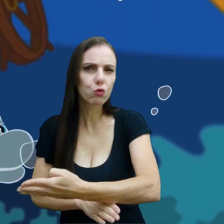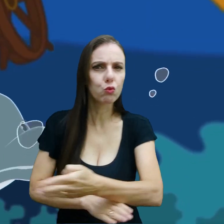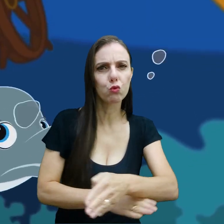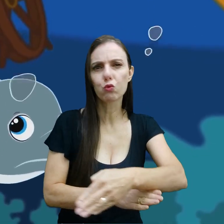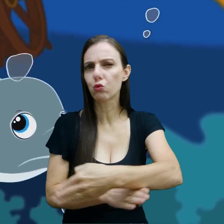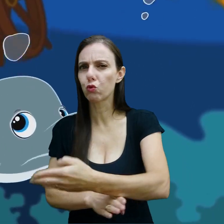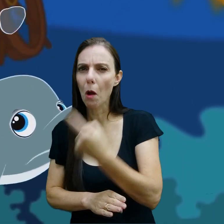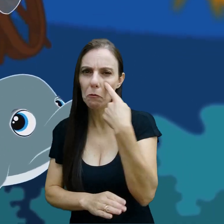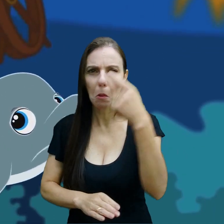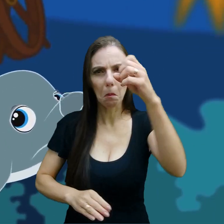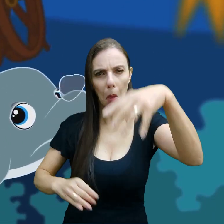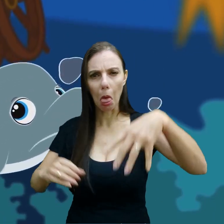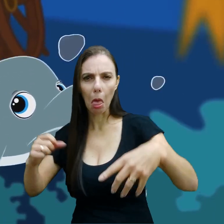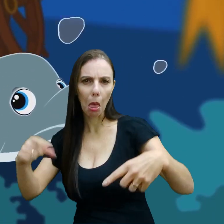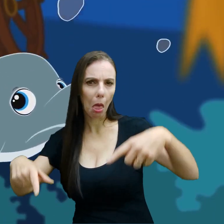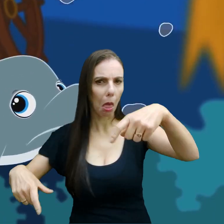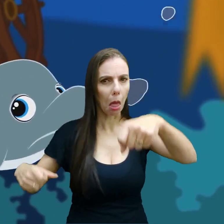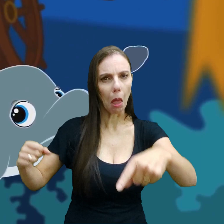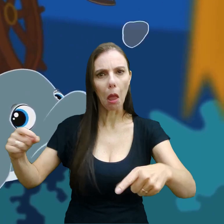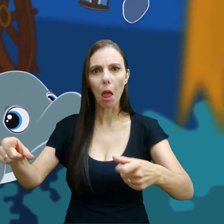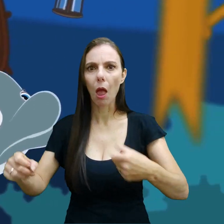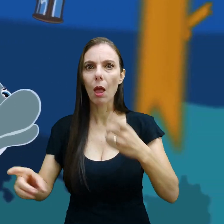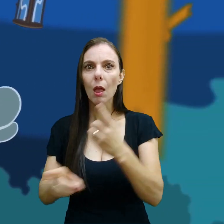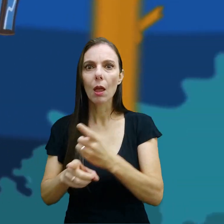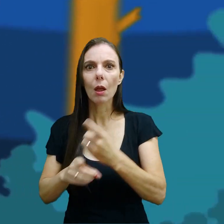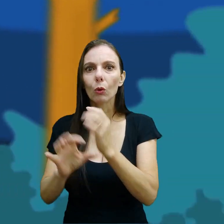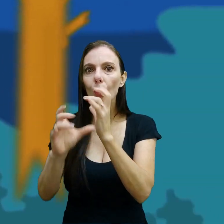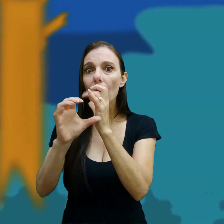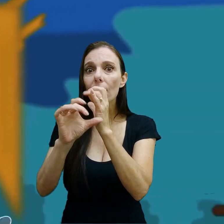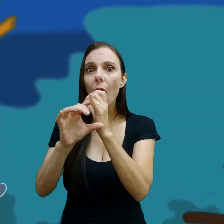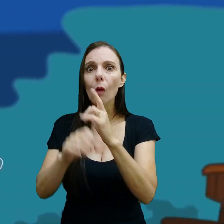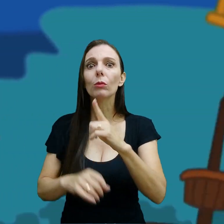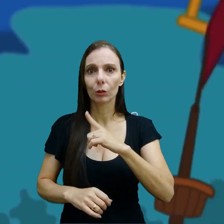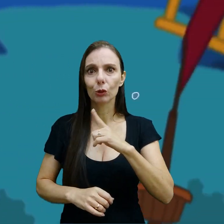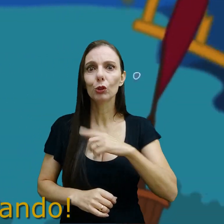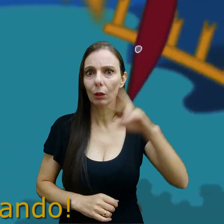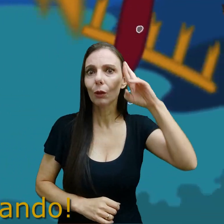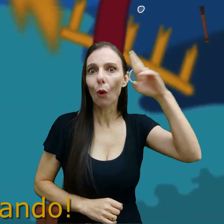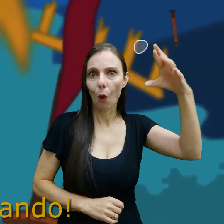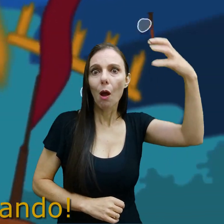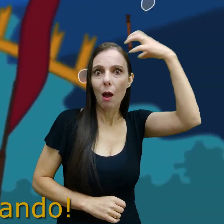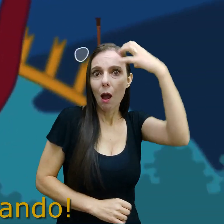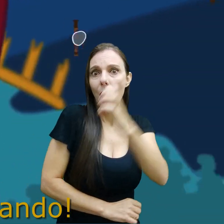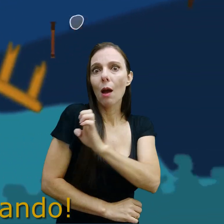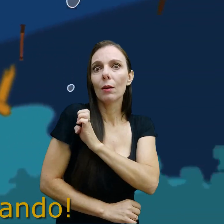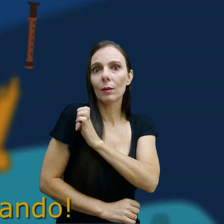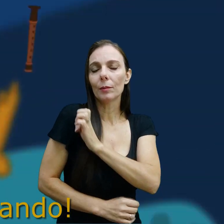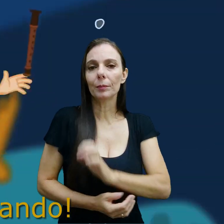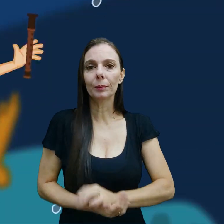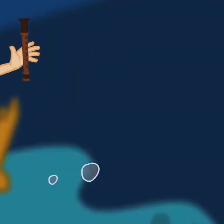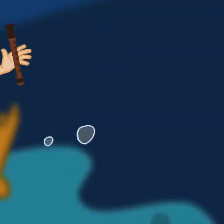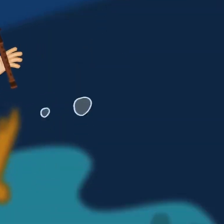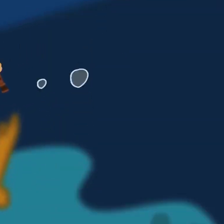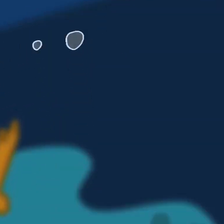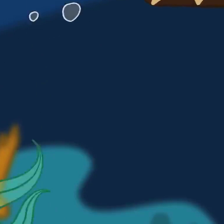navio. Nadando através dos destroços do navio, ela encontrou a flauta que o príncipe estava